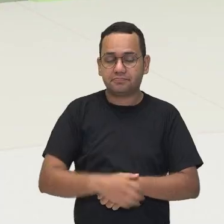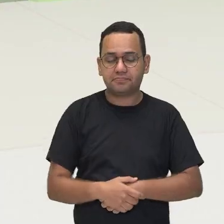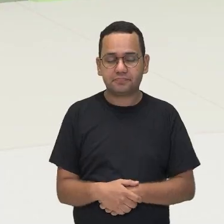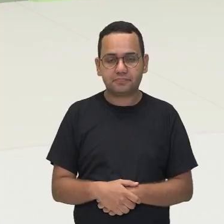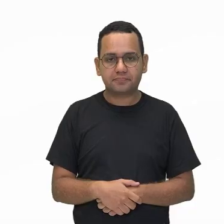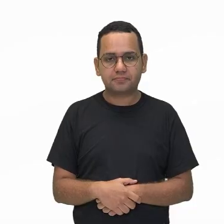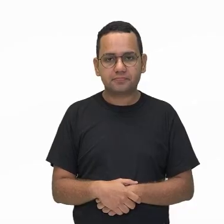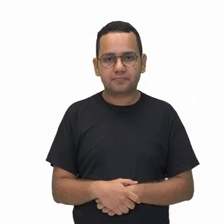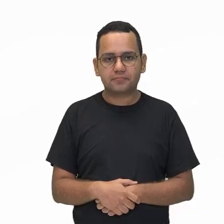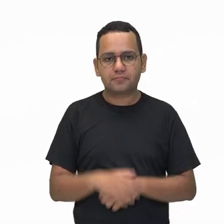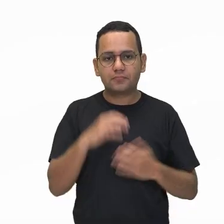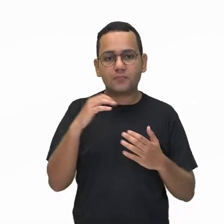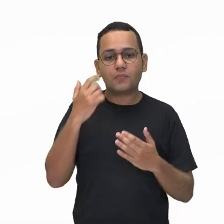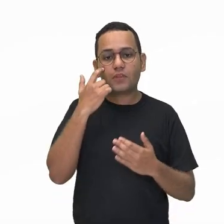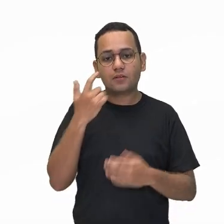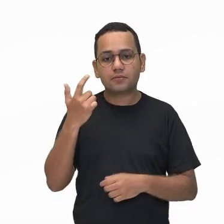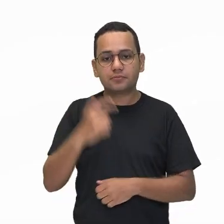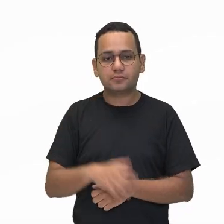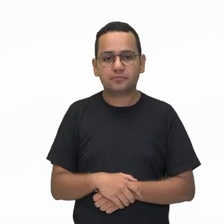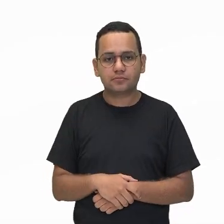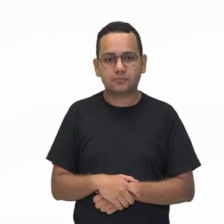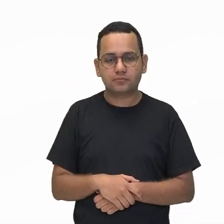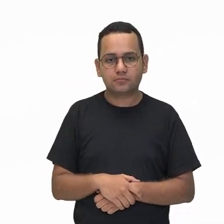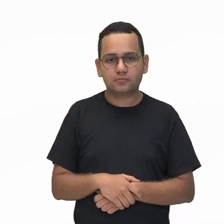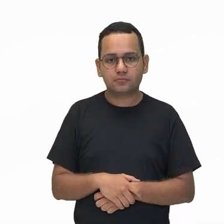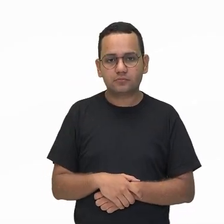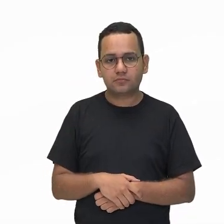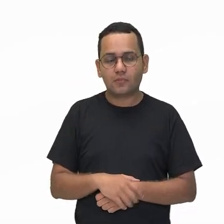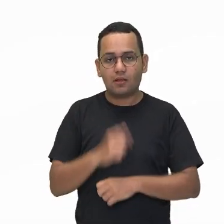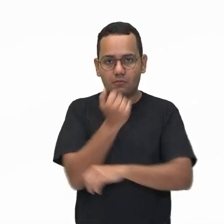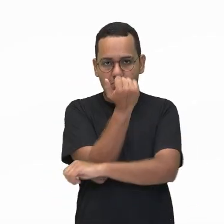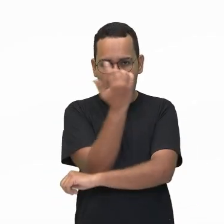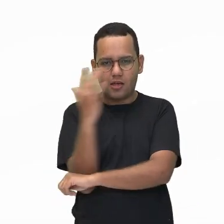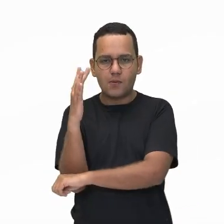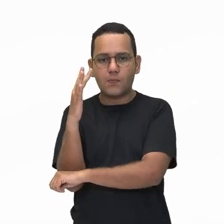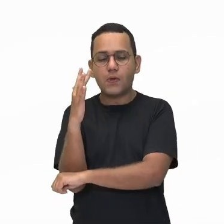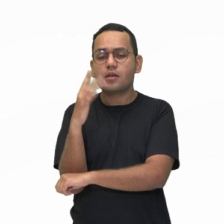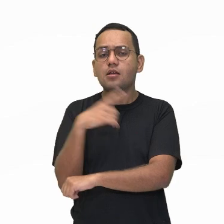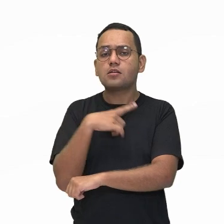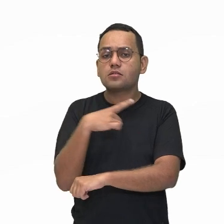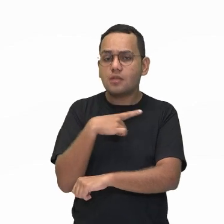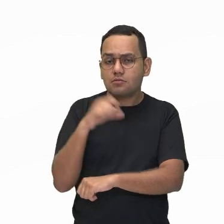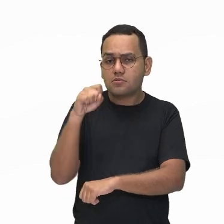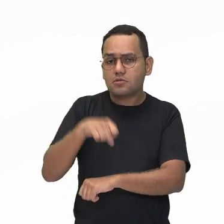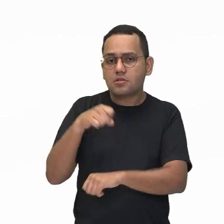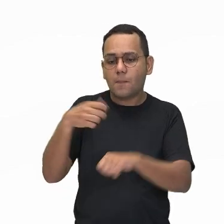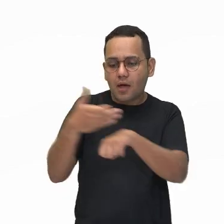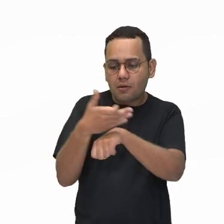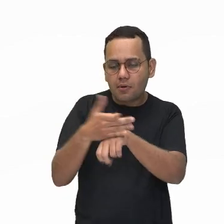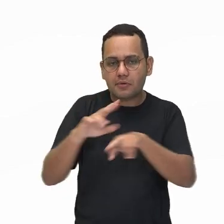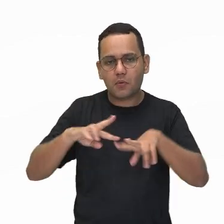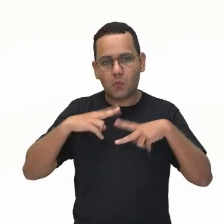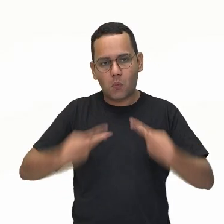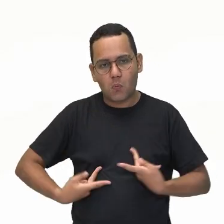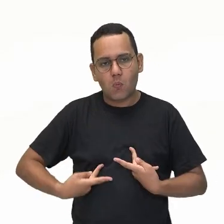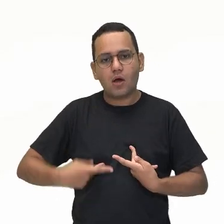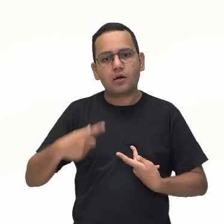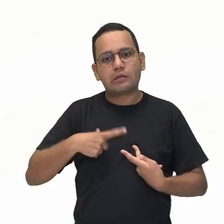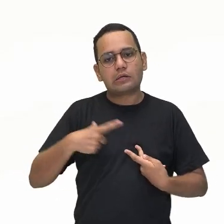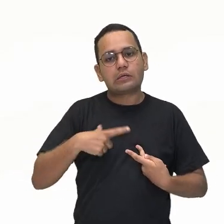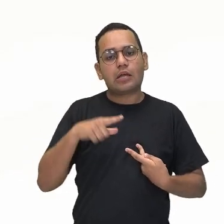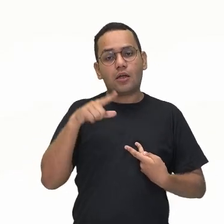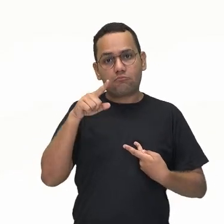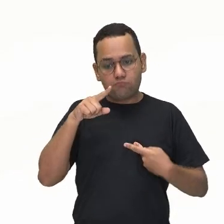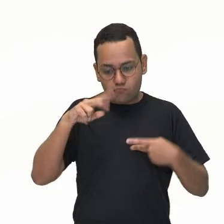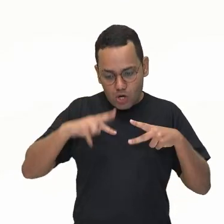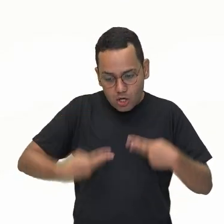ambiente inclui os seres humanos e as transformações que eles impõem aos espaços